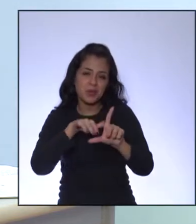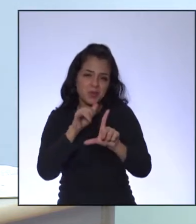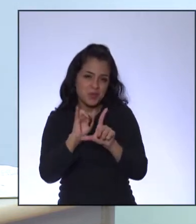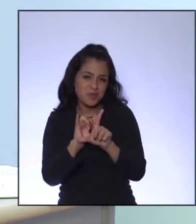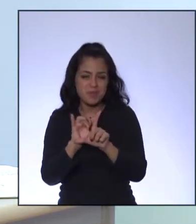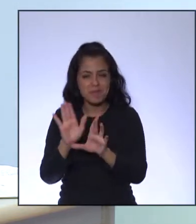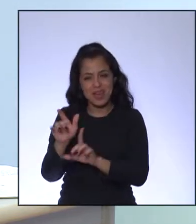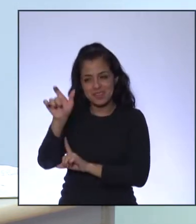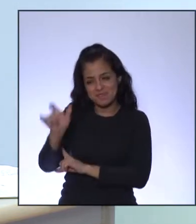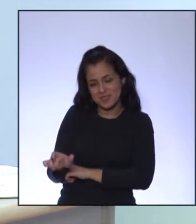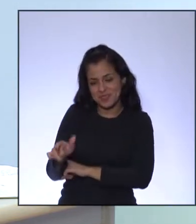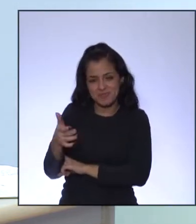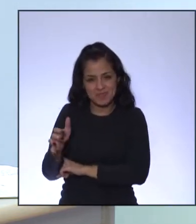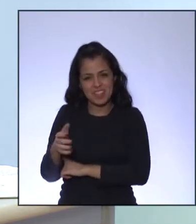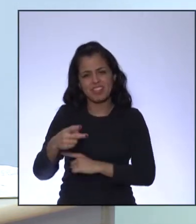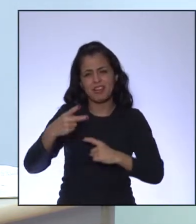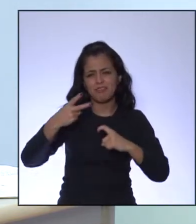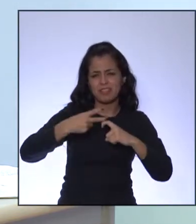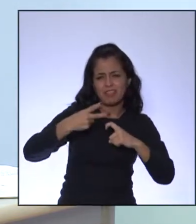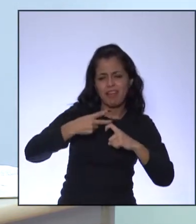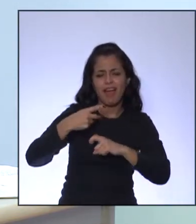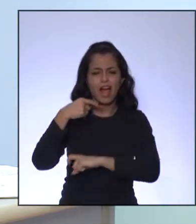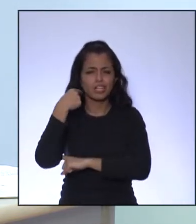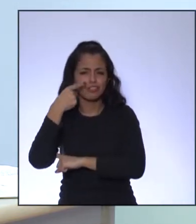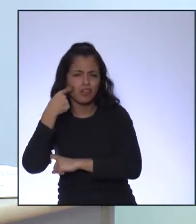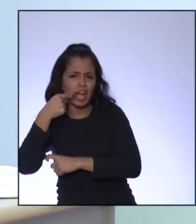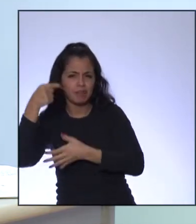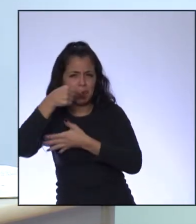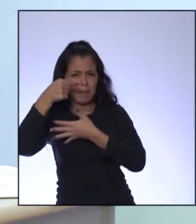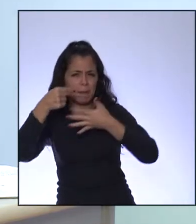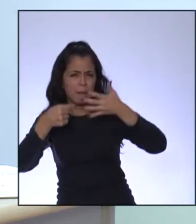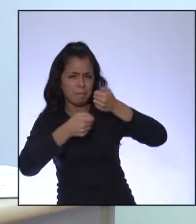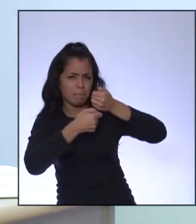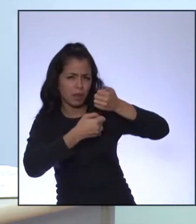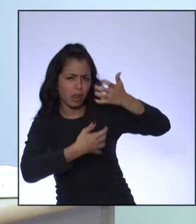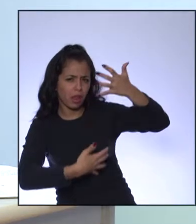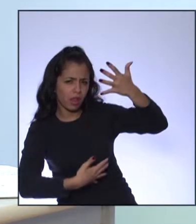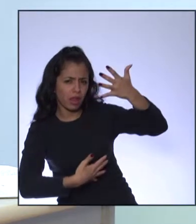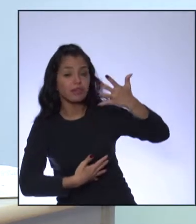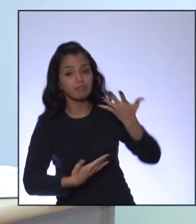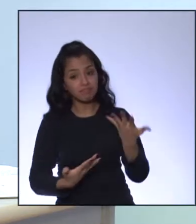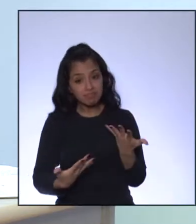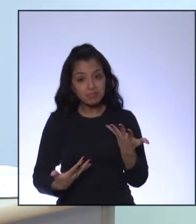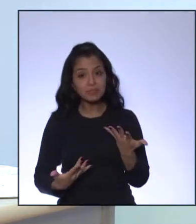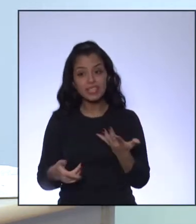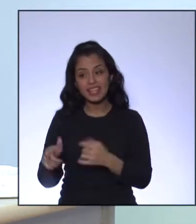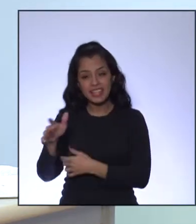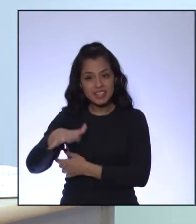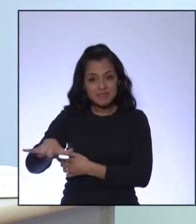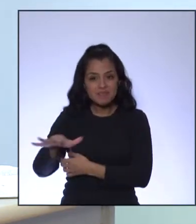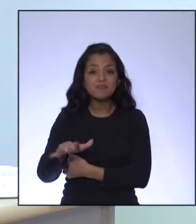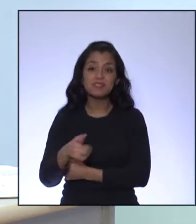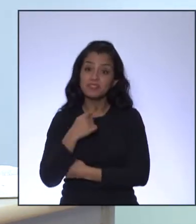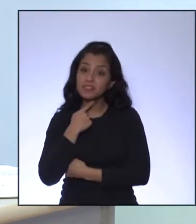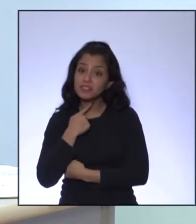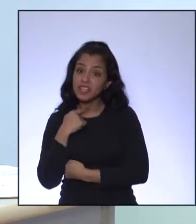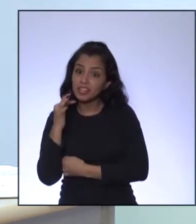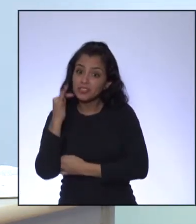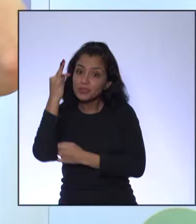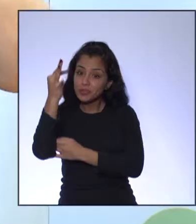nome, veterinário, advogado. Então, a gente vê que eles realmente já estão pensando no futuro. Ah, que ótimo.